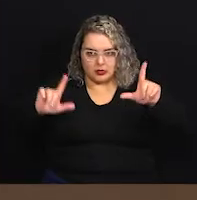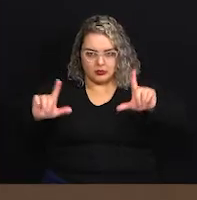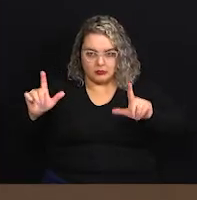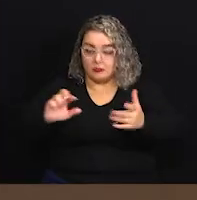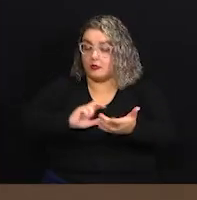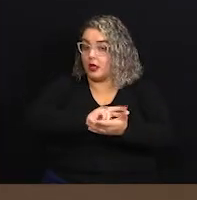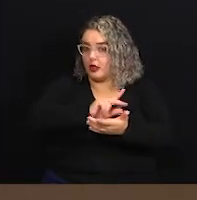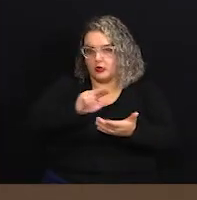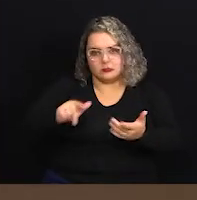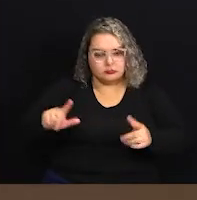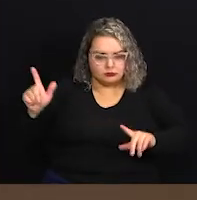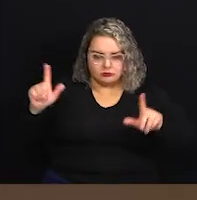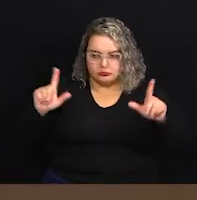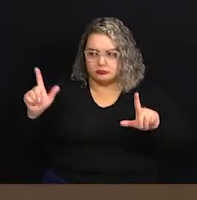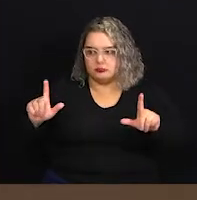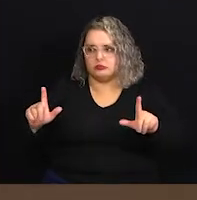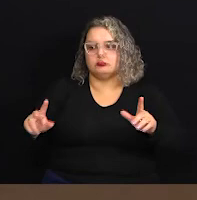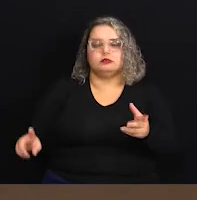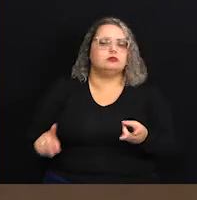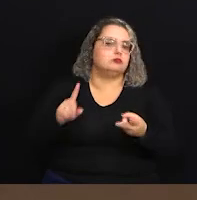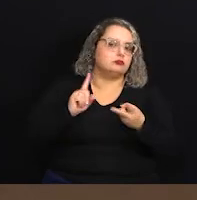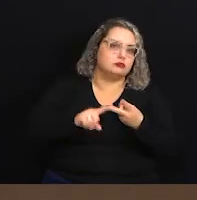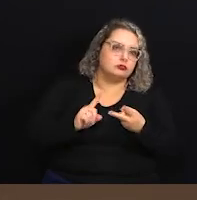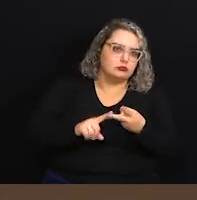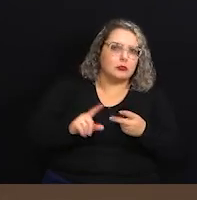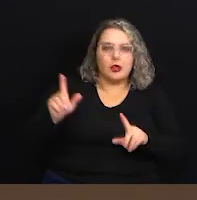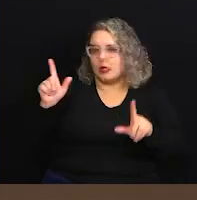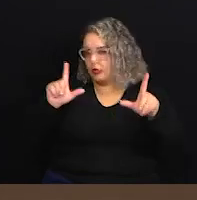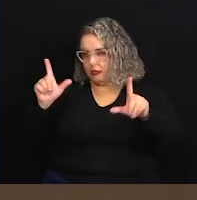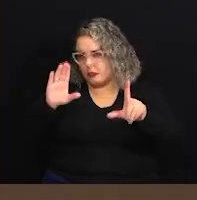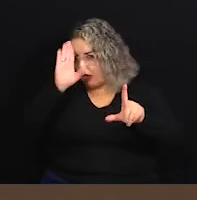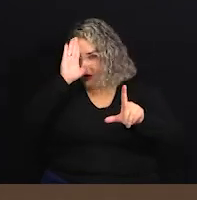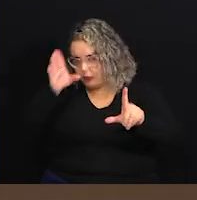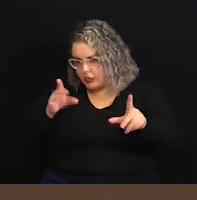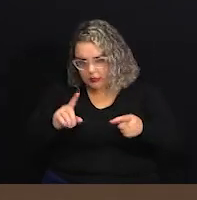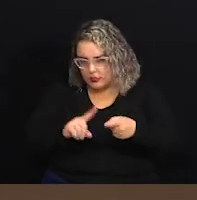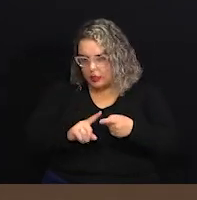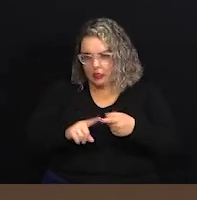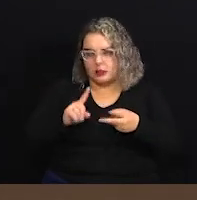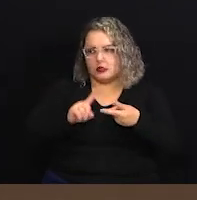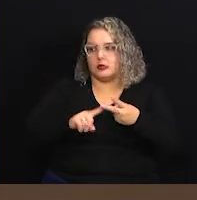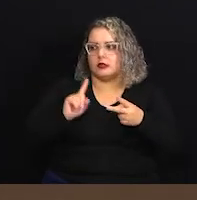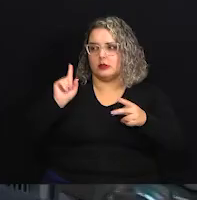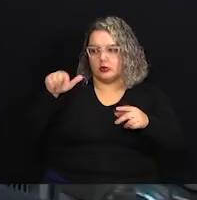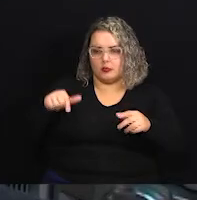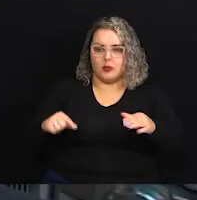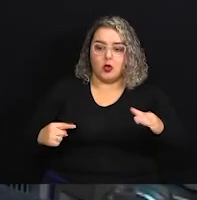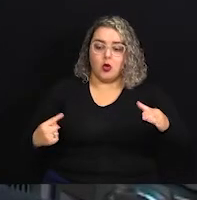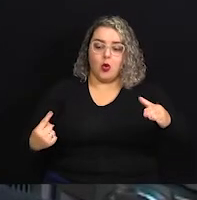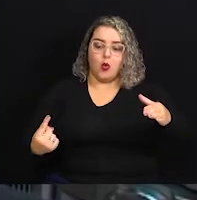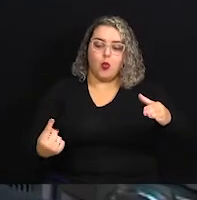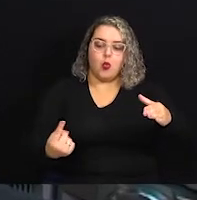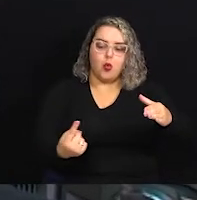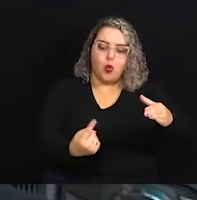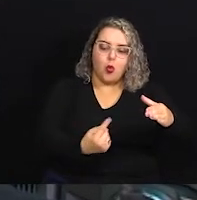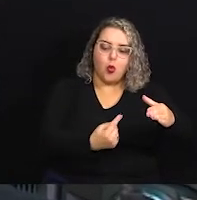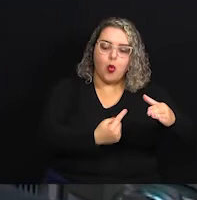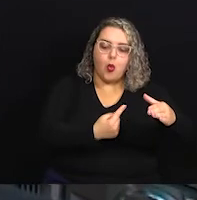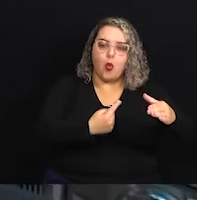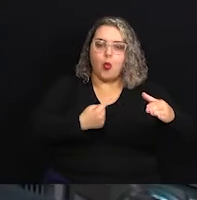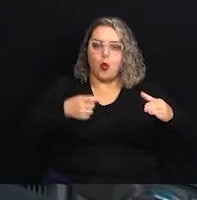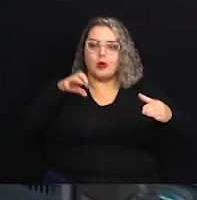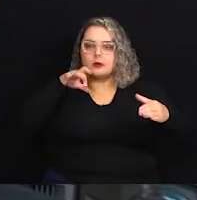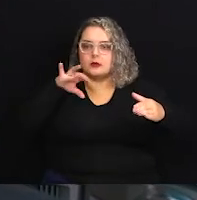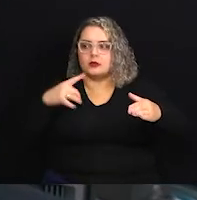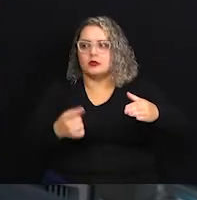Televisores, bastante. Depois, em segundo, o televisor é o carro-chefe. Depois micro-ondas, em segundo lugar, entra